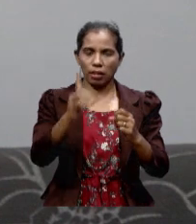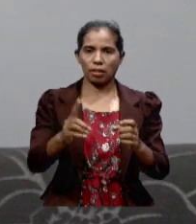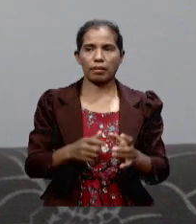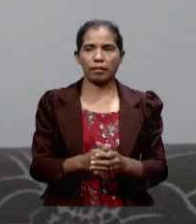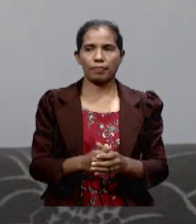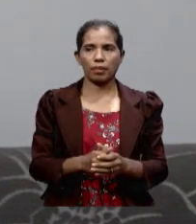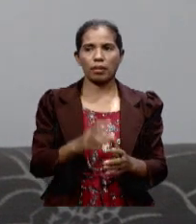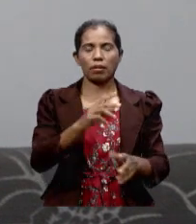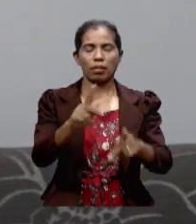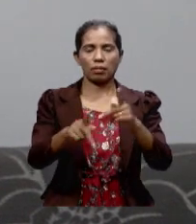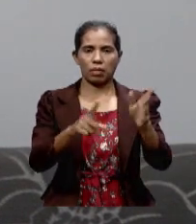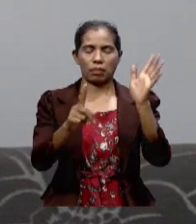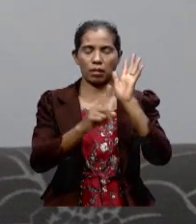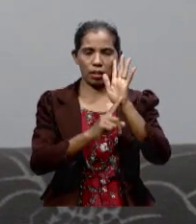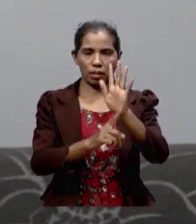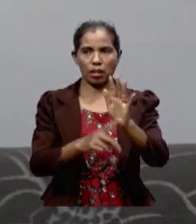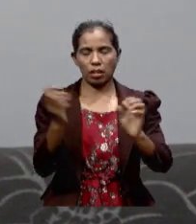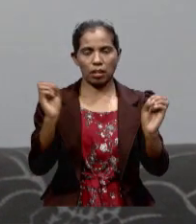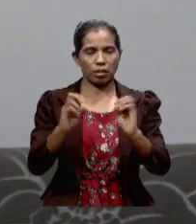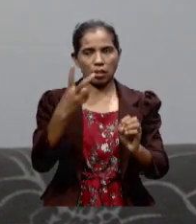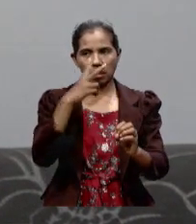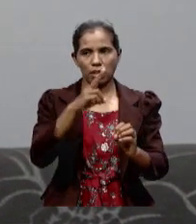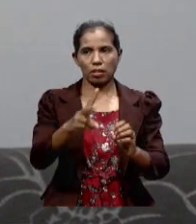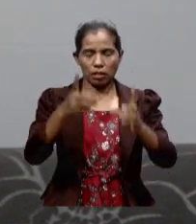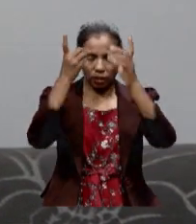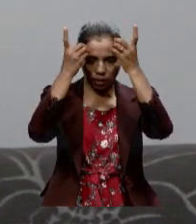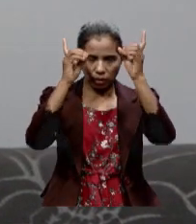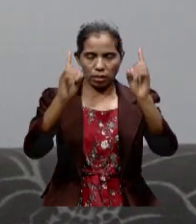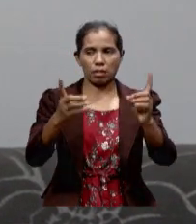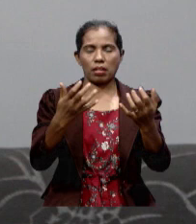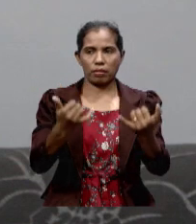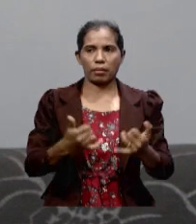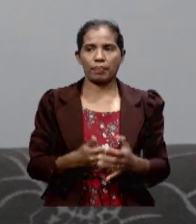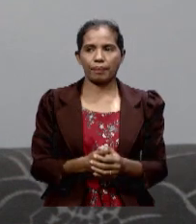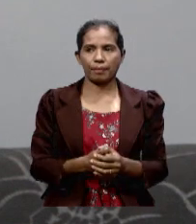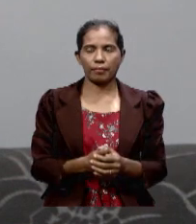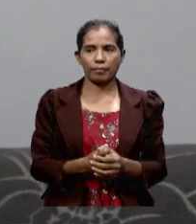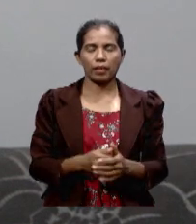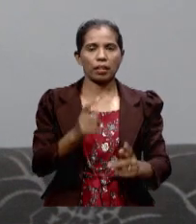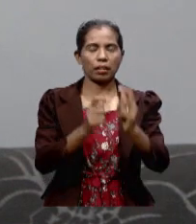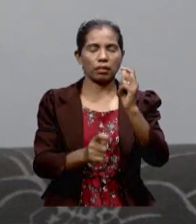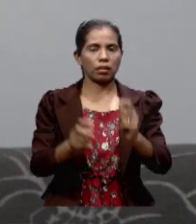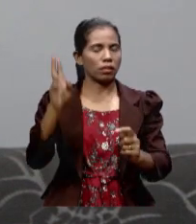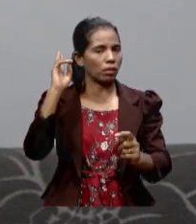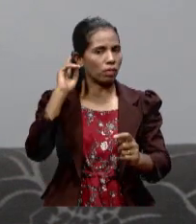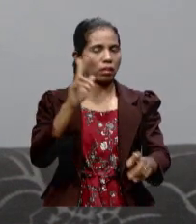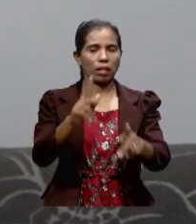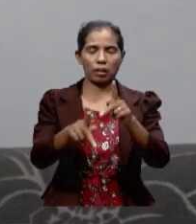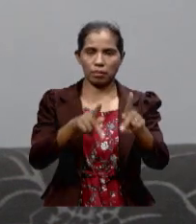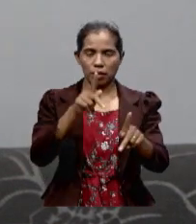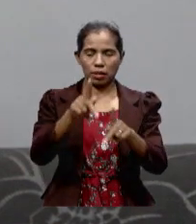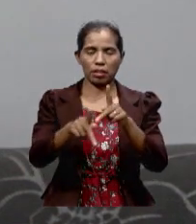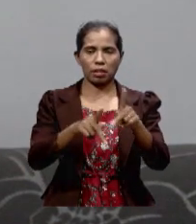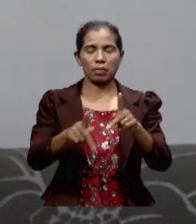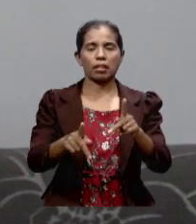ho testemunho ocular. Laos ansa decisão da agora da bane, tirban sempre rona testemunho indireita sira. Mas